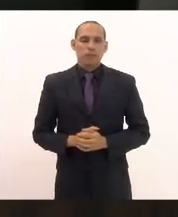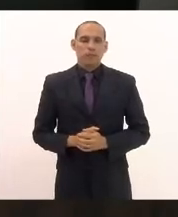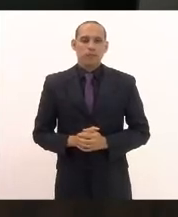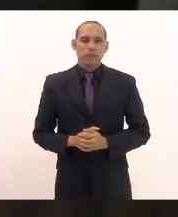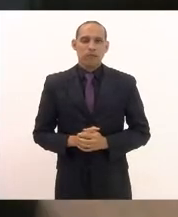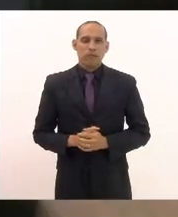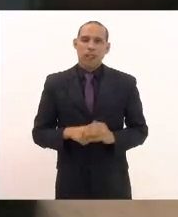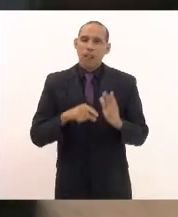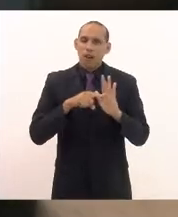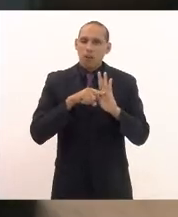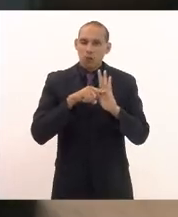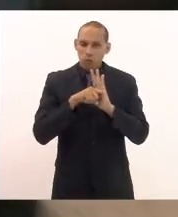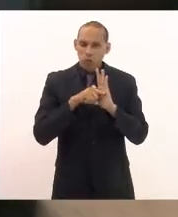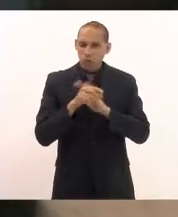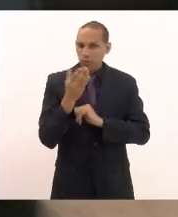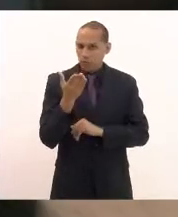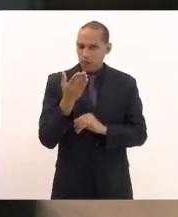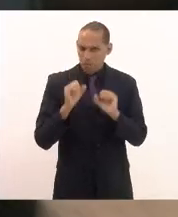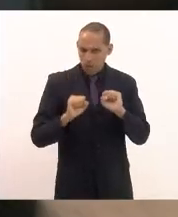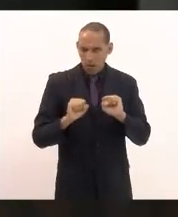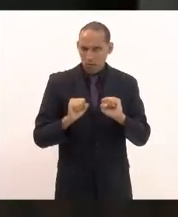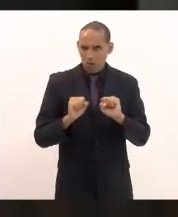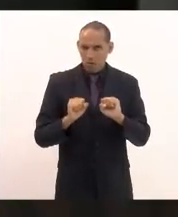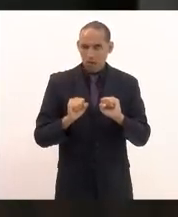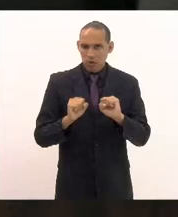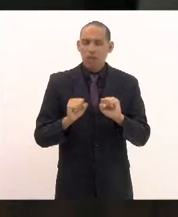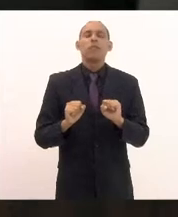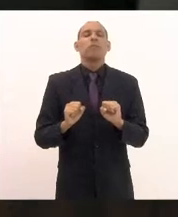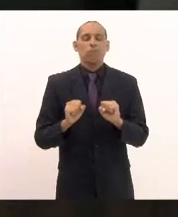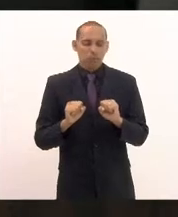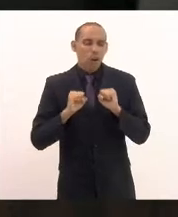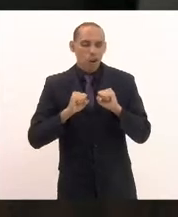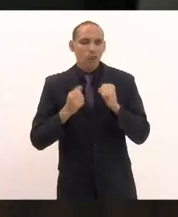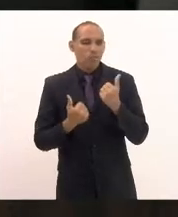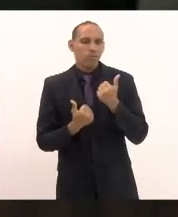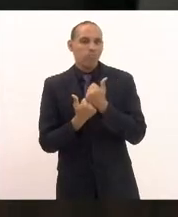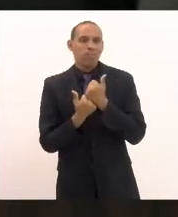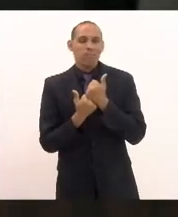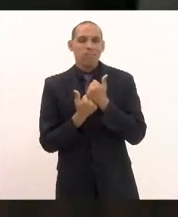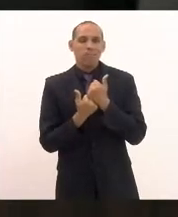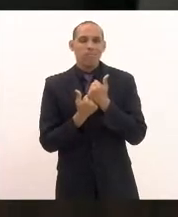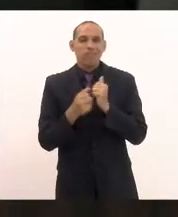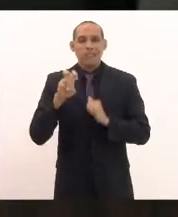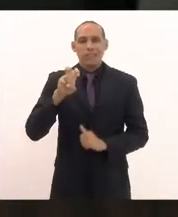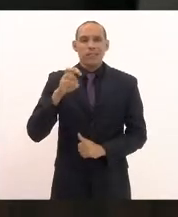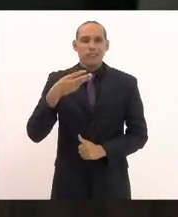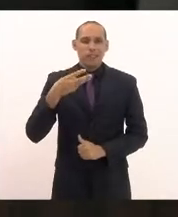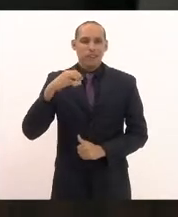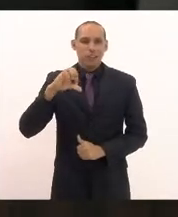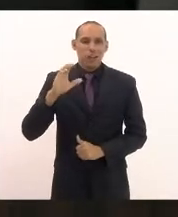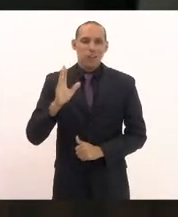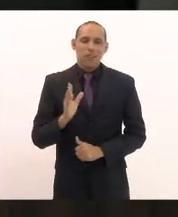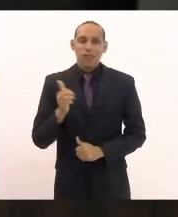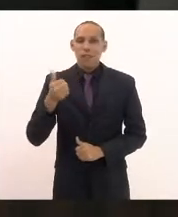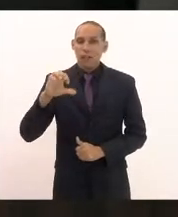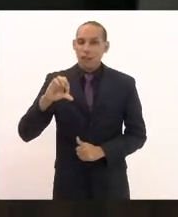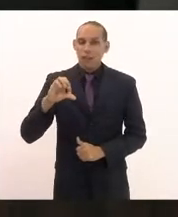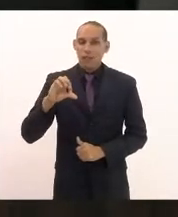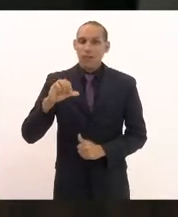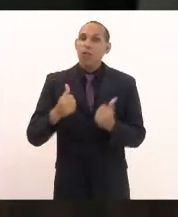Consulta a Vossa Excelência, se permitido. A autora permite coautoria no 539.